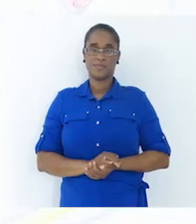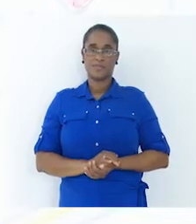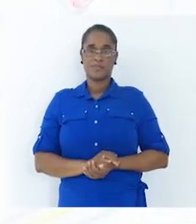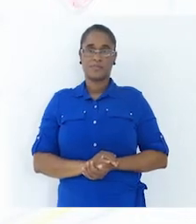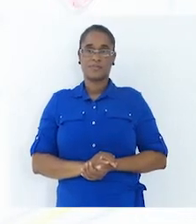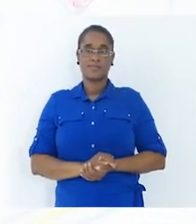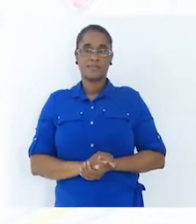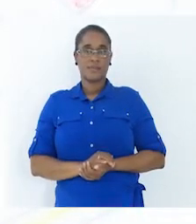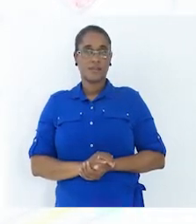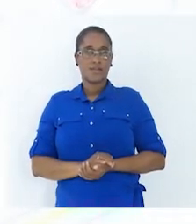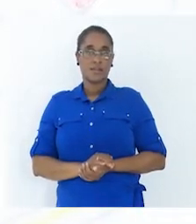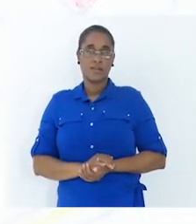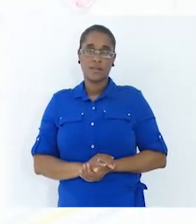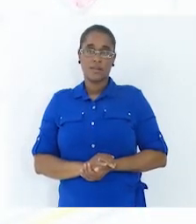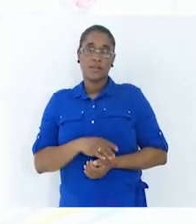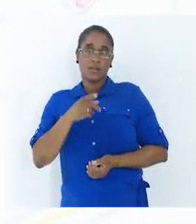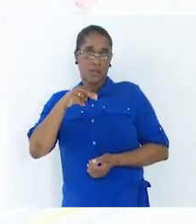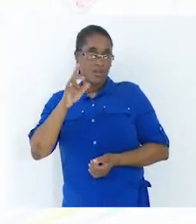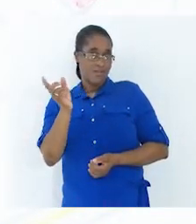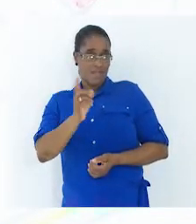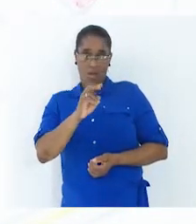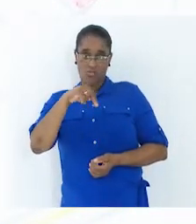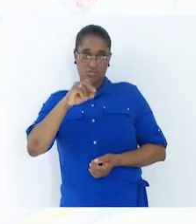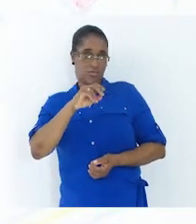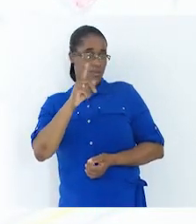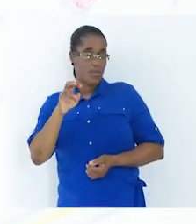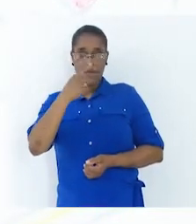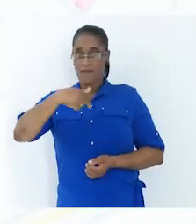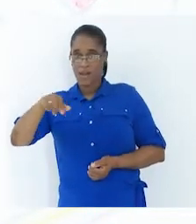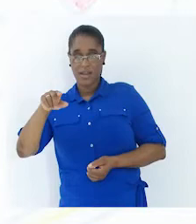Por isso, não vais sair. Não